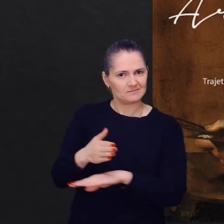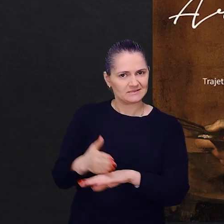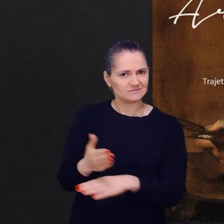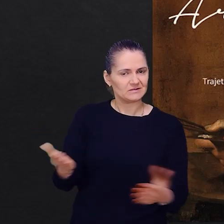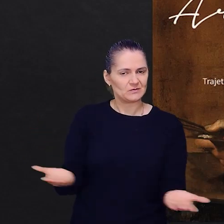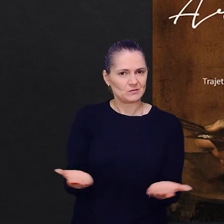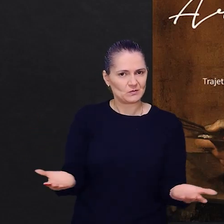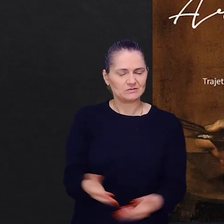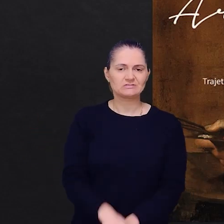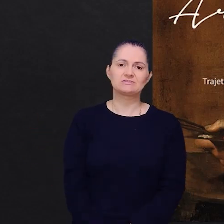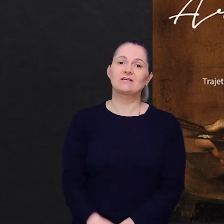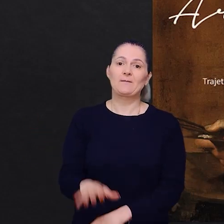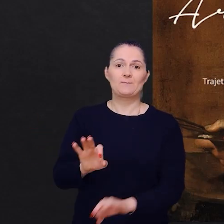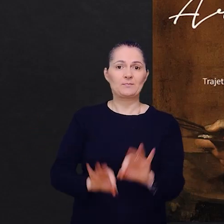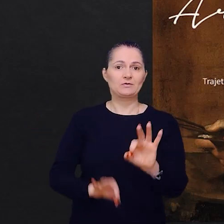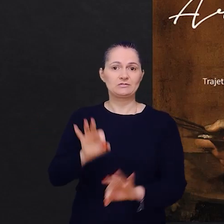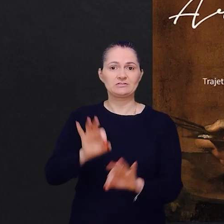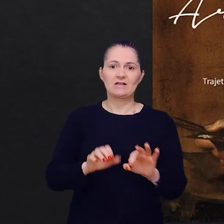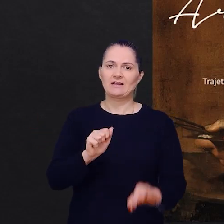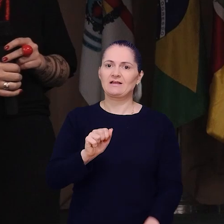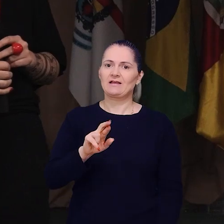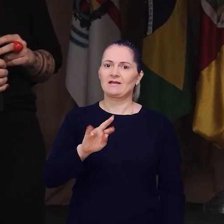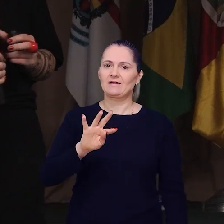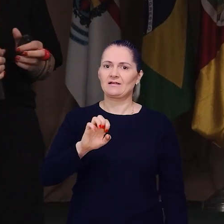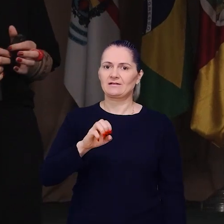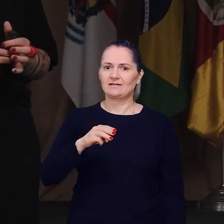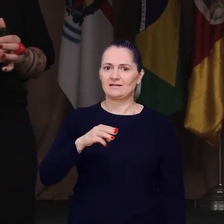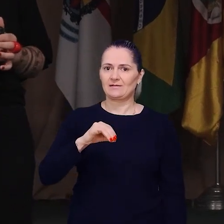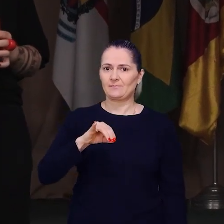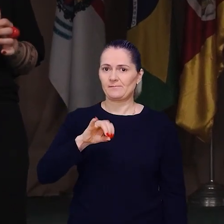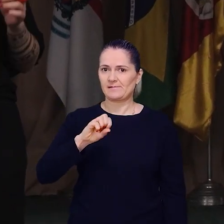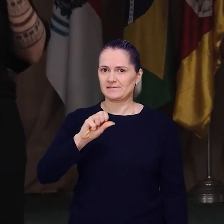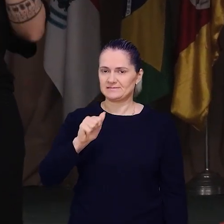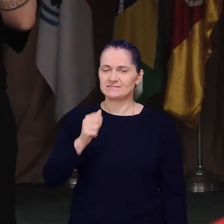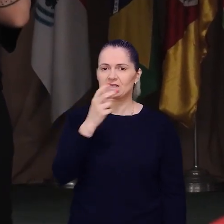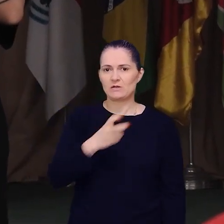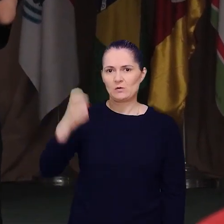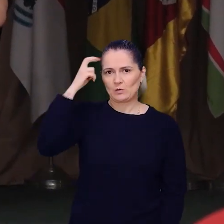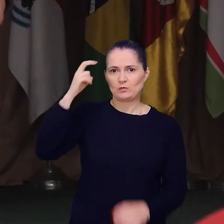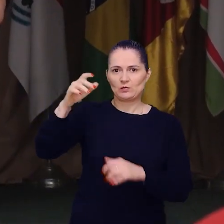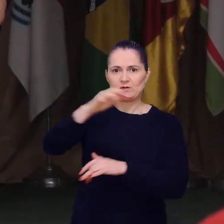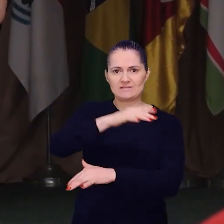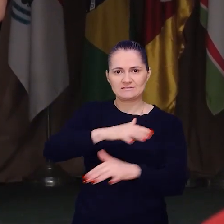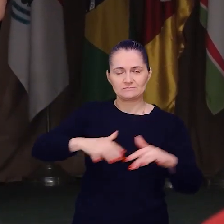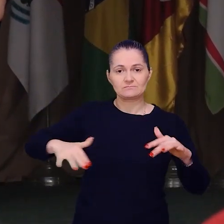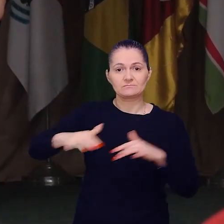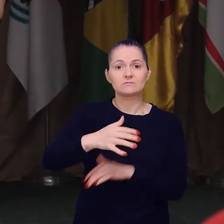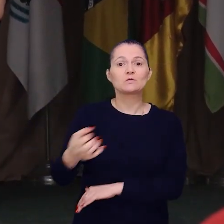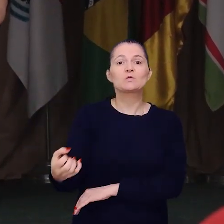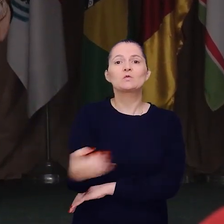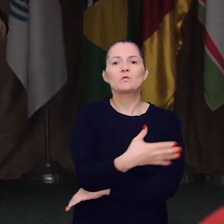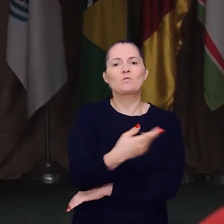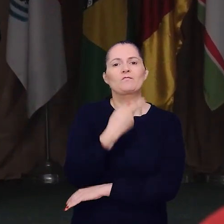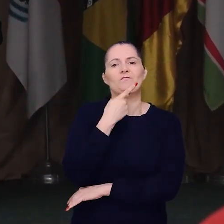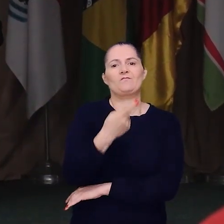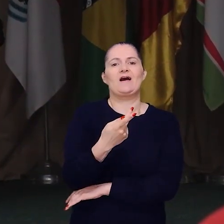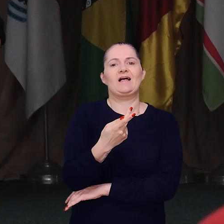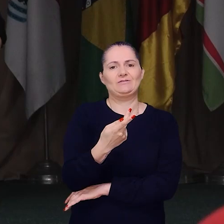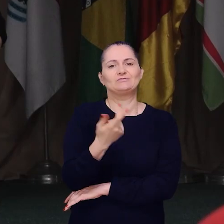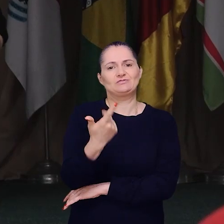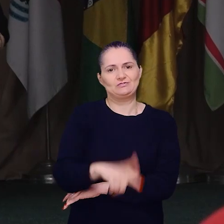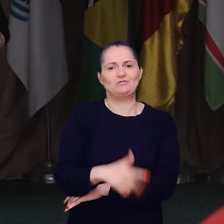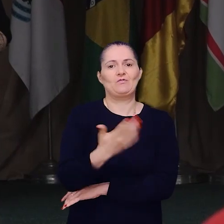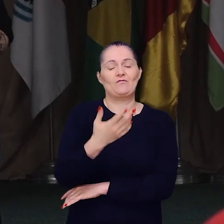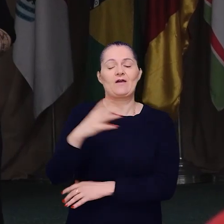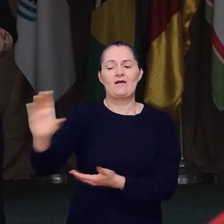encerra a participação hoje do projeto Artemísia Gentileschi, Cultura em Circulação, que